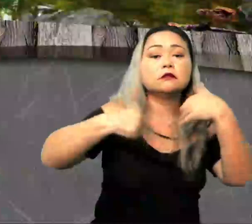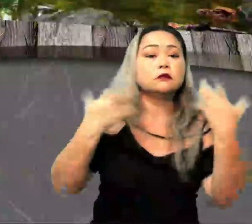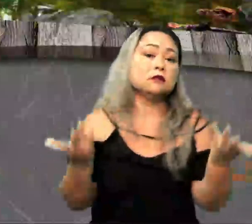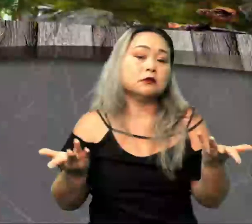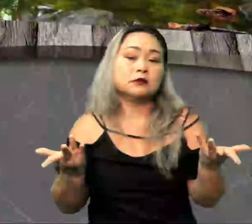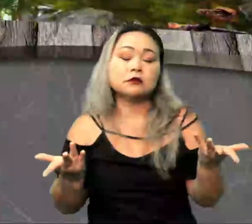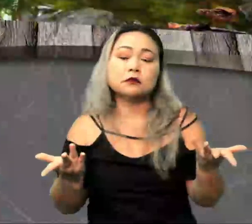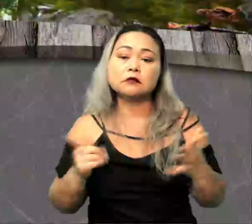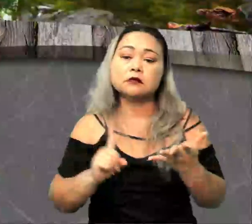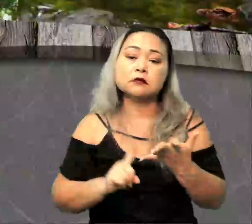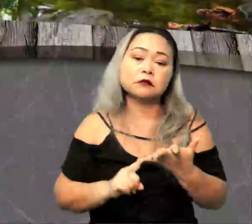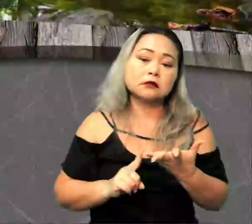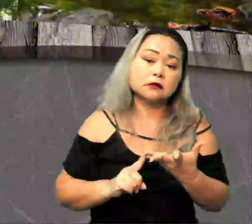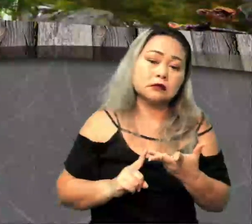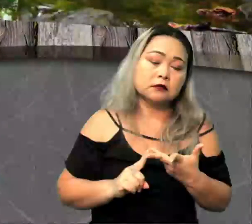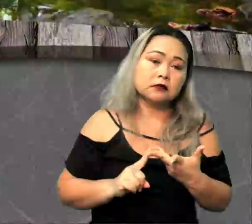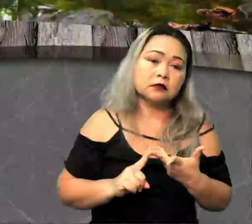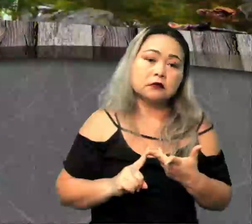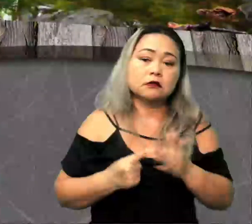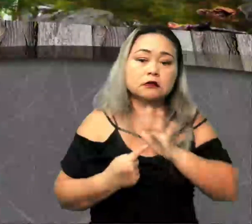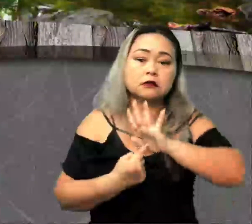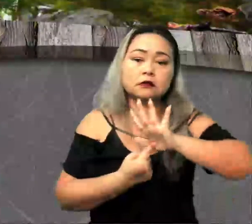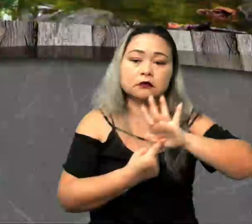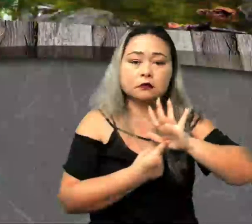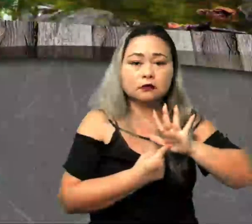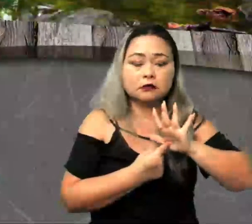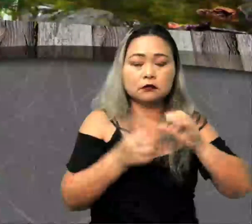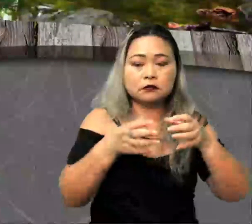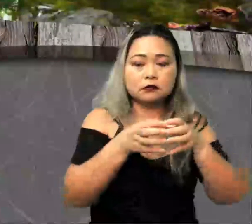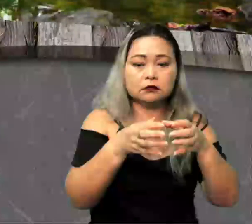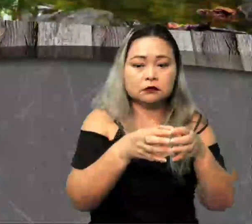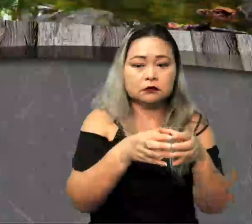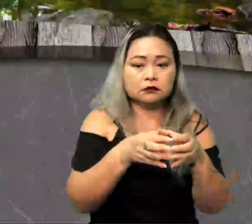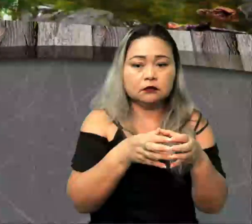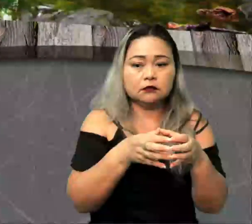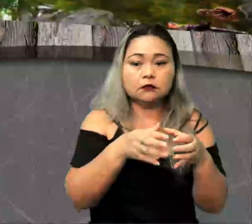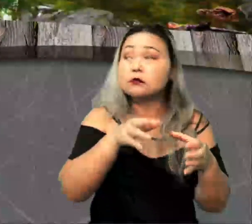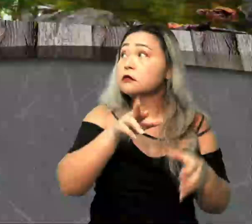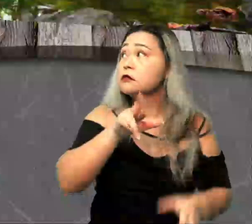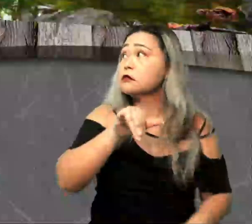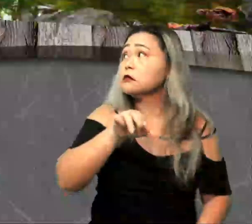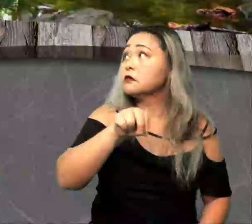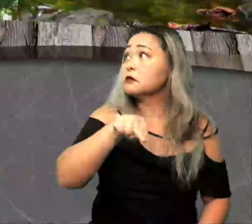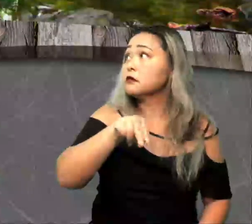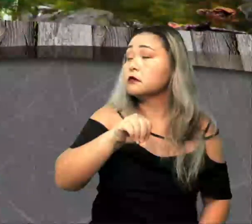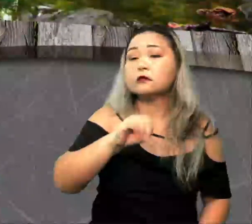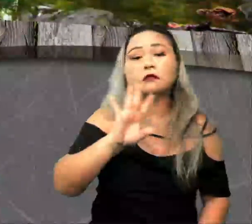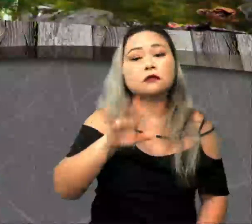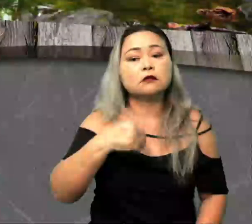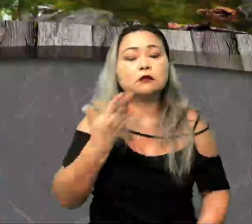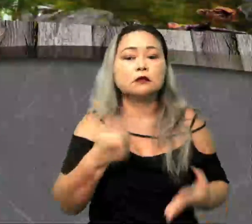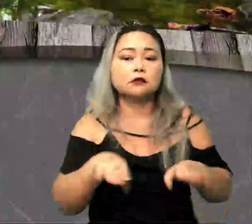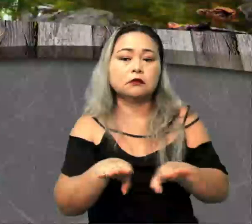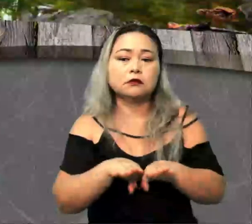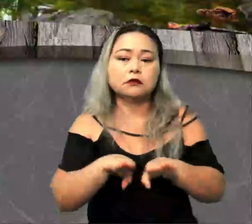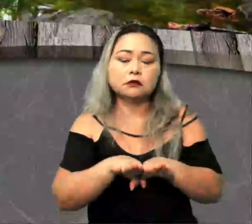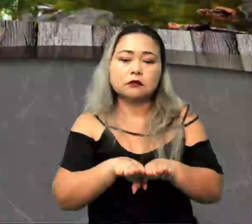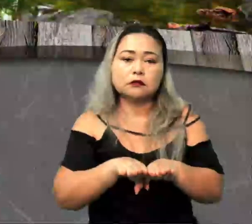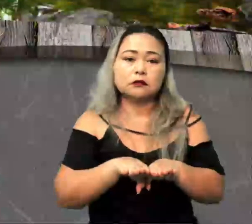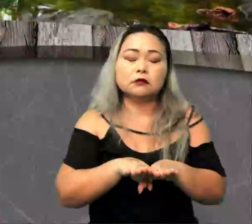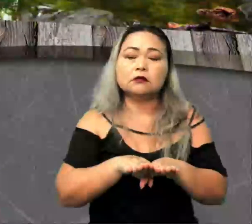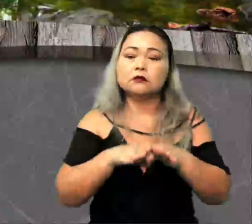nós vamos ter vários representantes do grupo, né, do reino animalia e também do